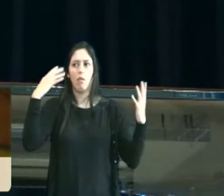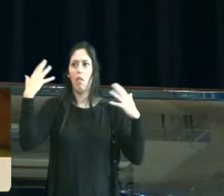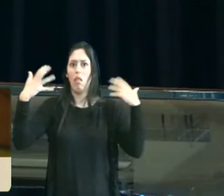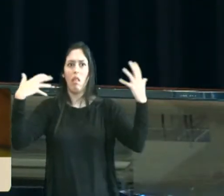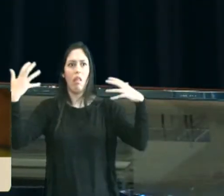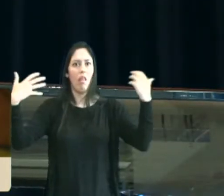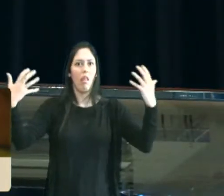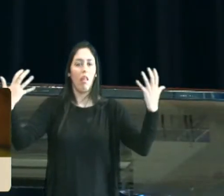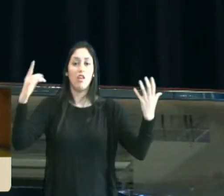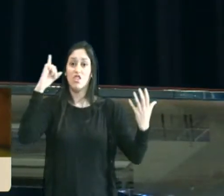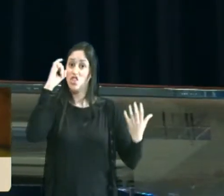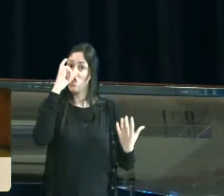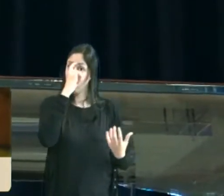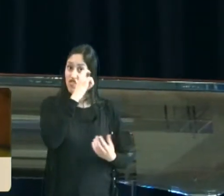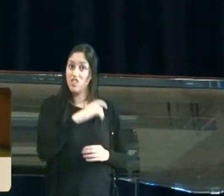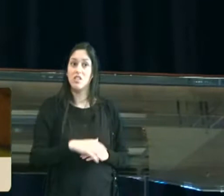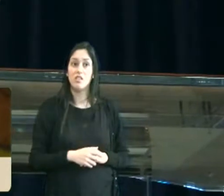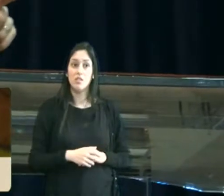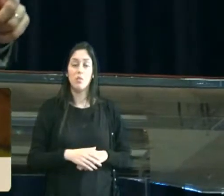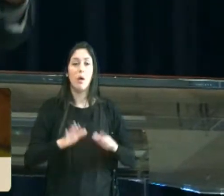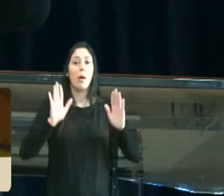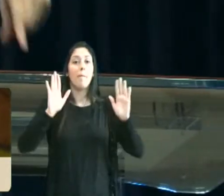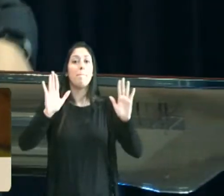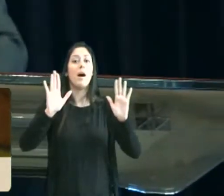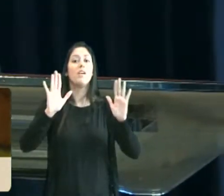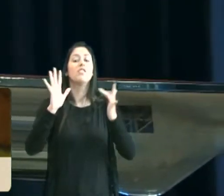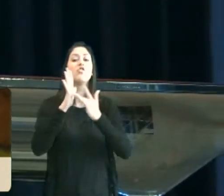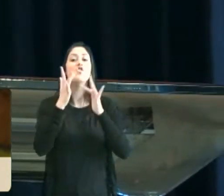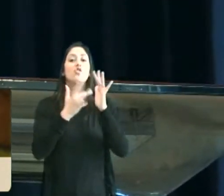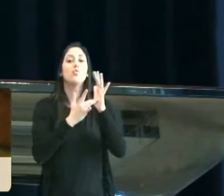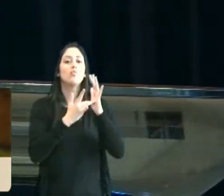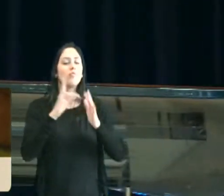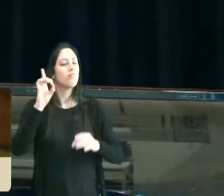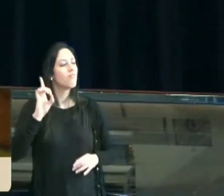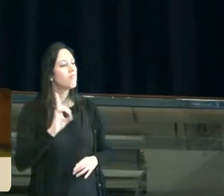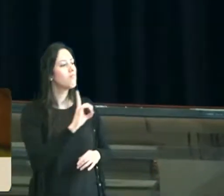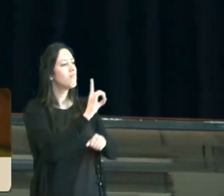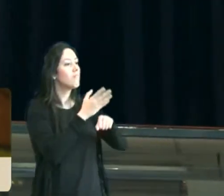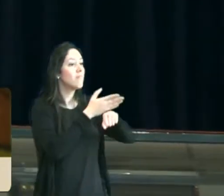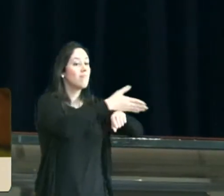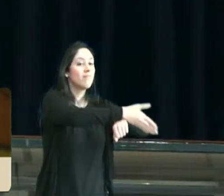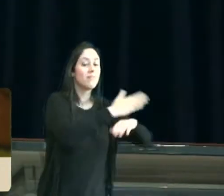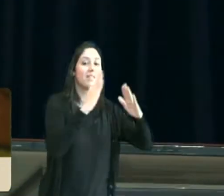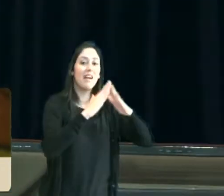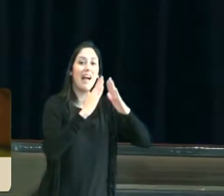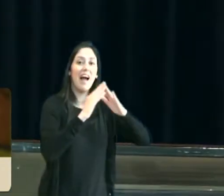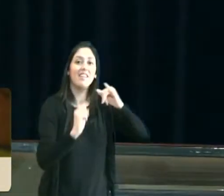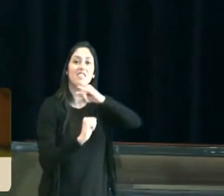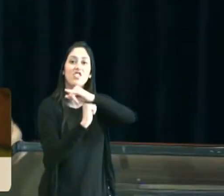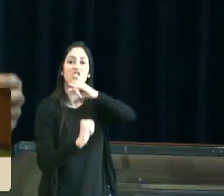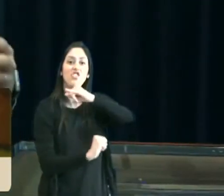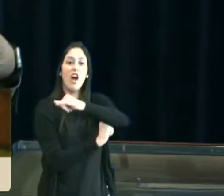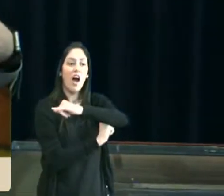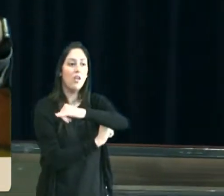Quando Jesus chega na casa de Jairo, o que ele encontra ali são